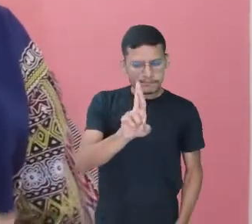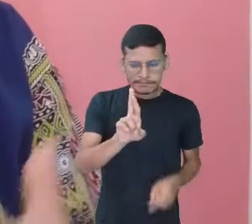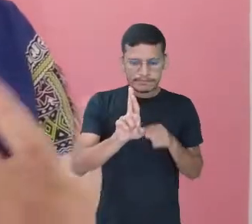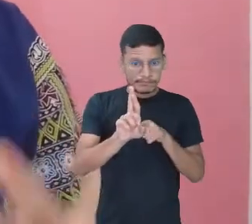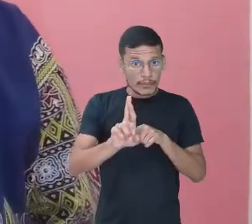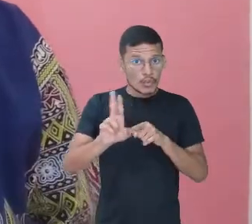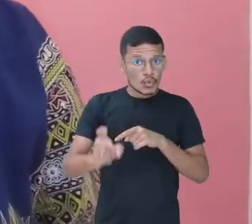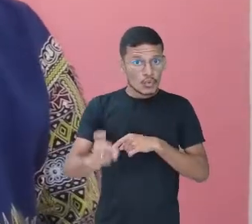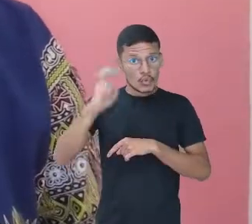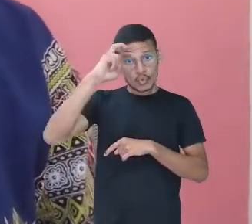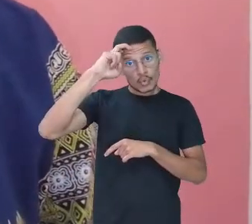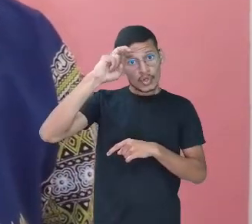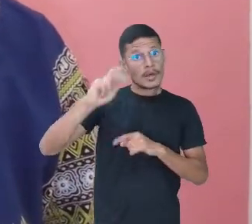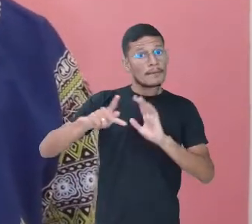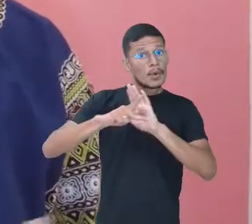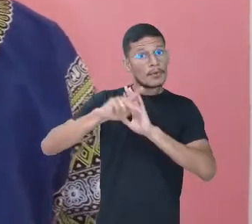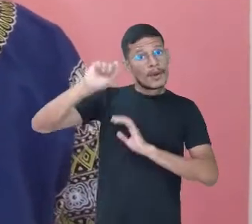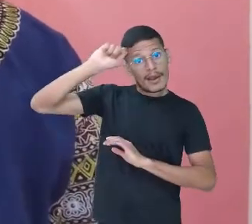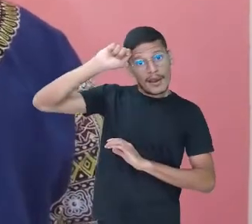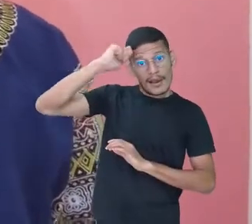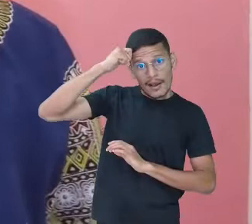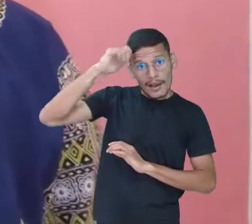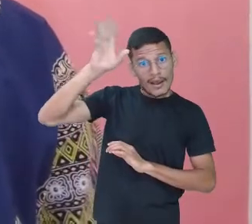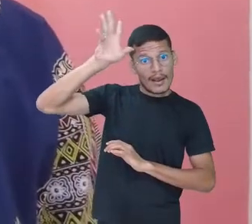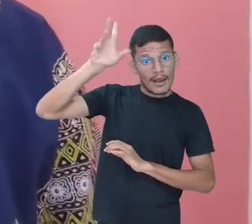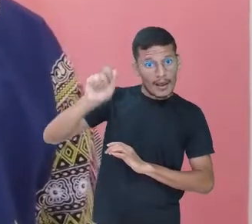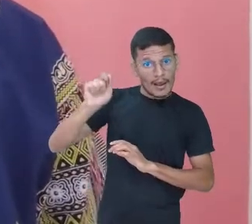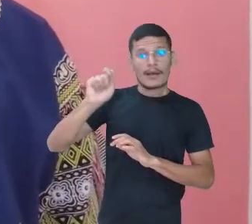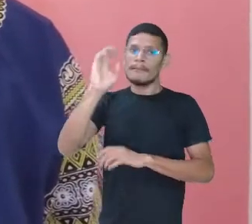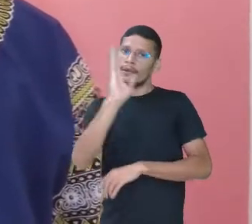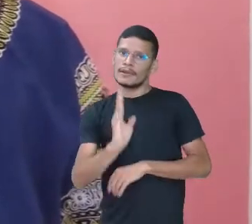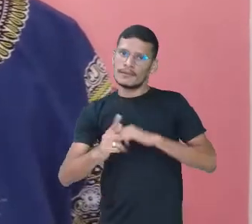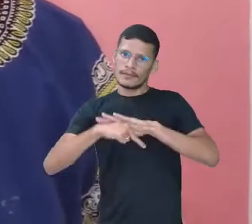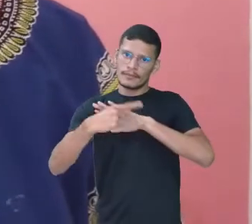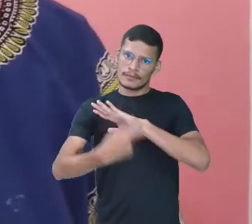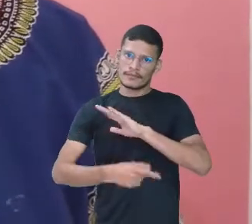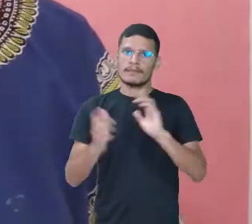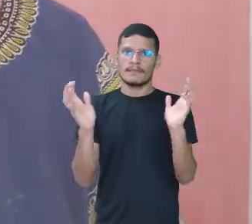da cultura afro-brasileira daqui do Recife.